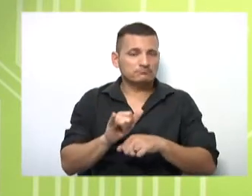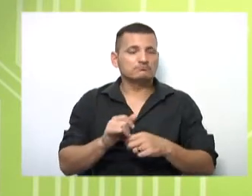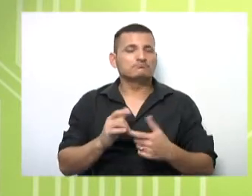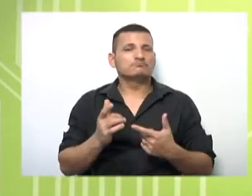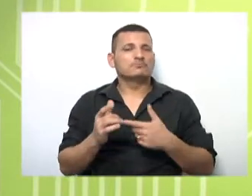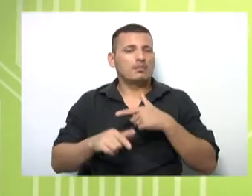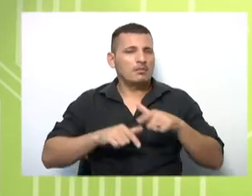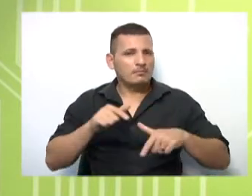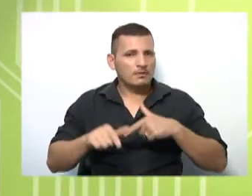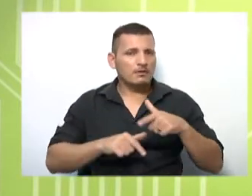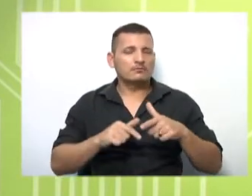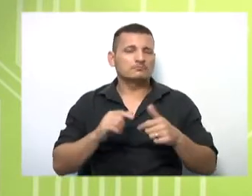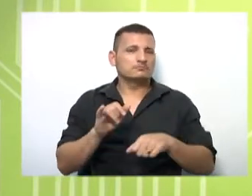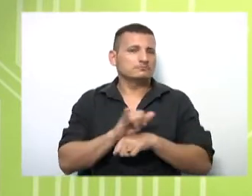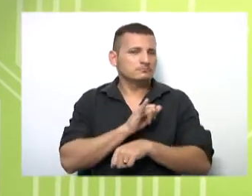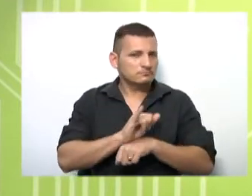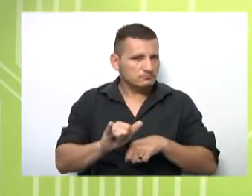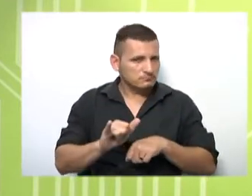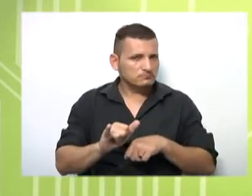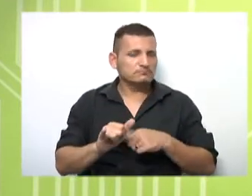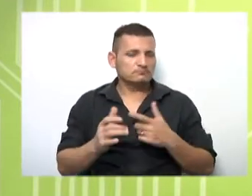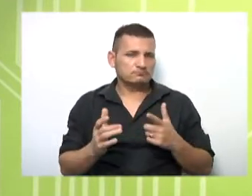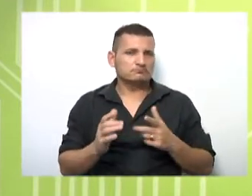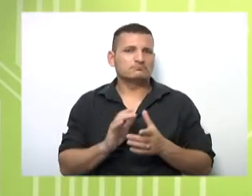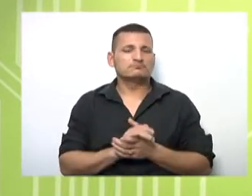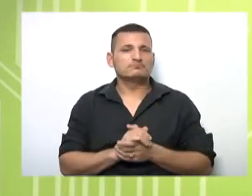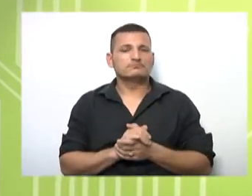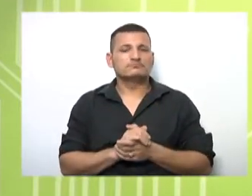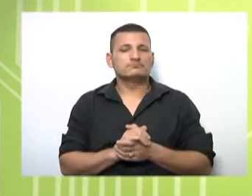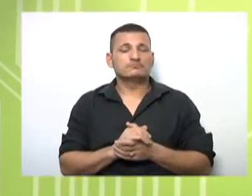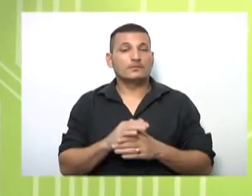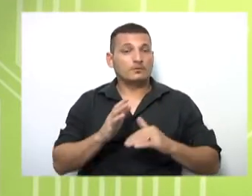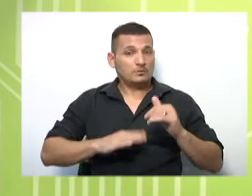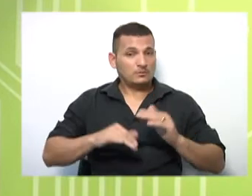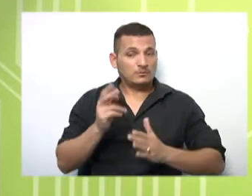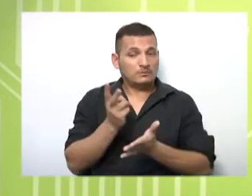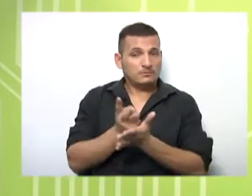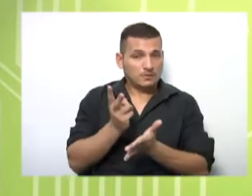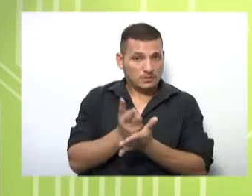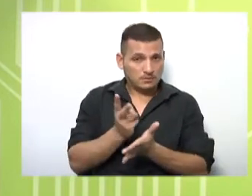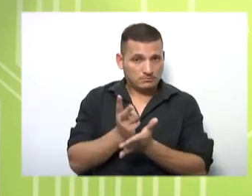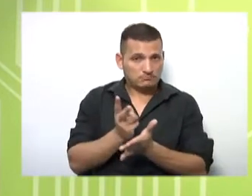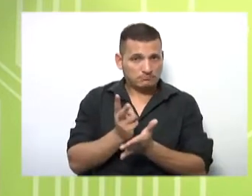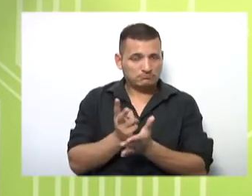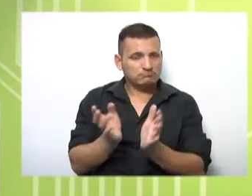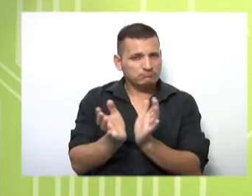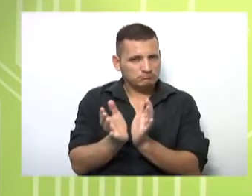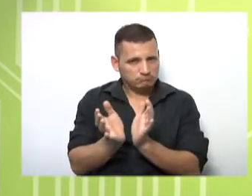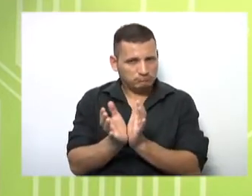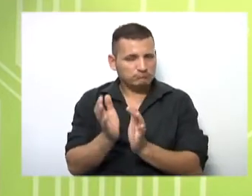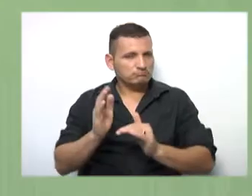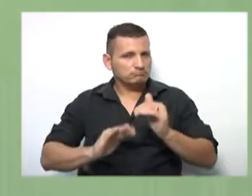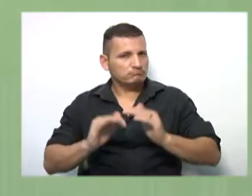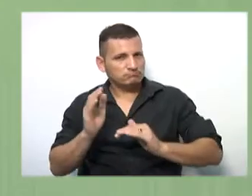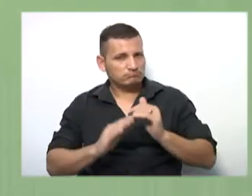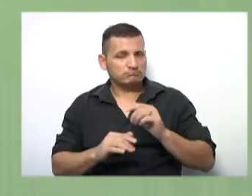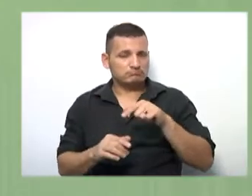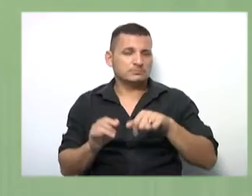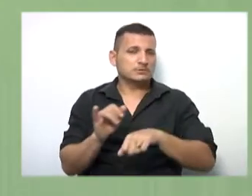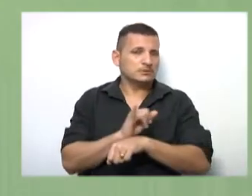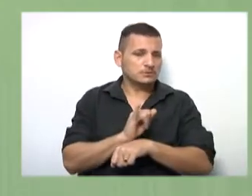uma estratégia produtiva. E profissionais da mesma categoria profissional, como estratégicos e